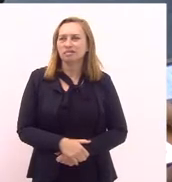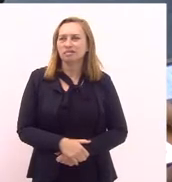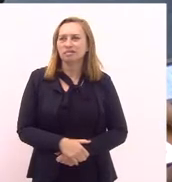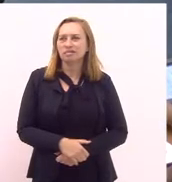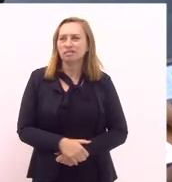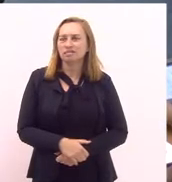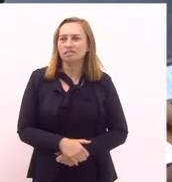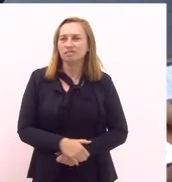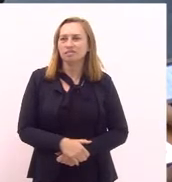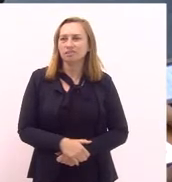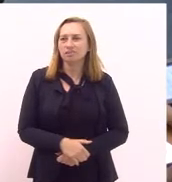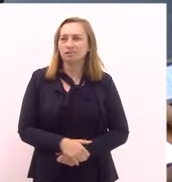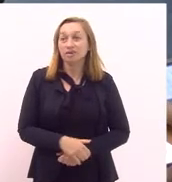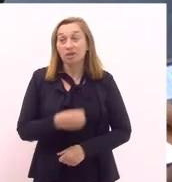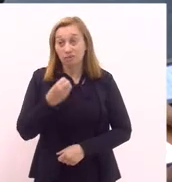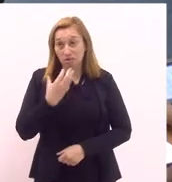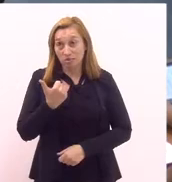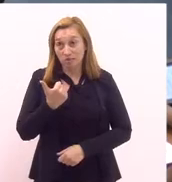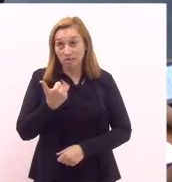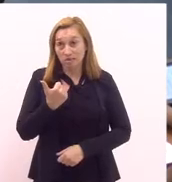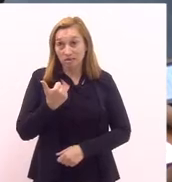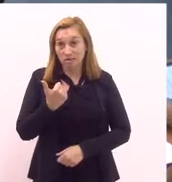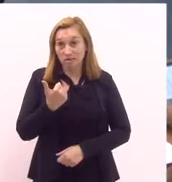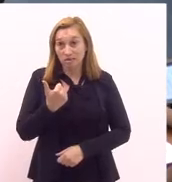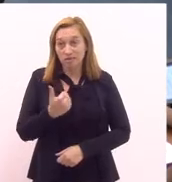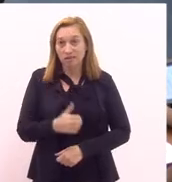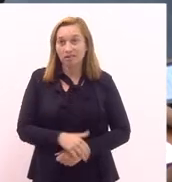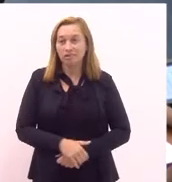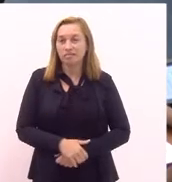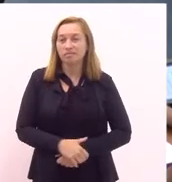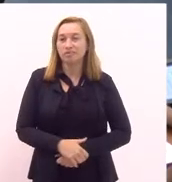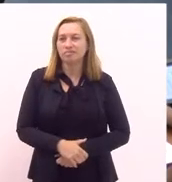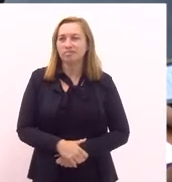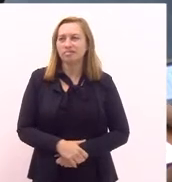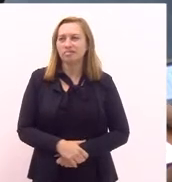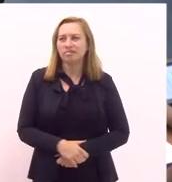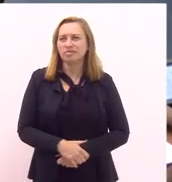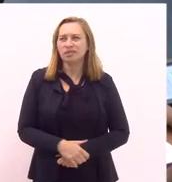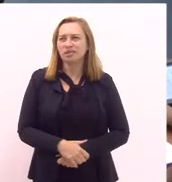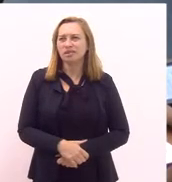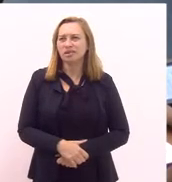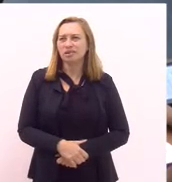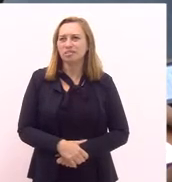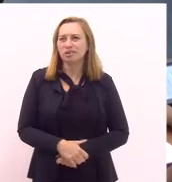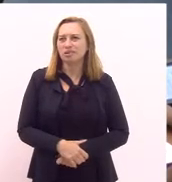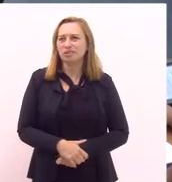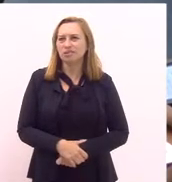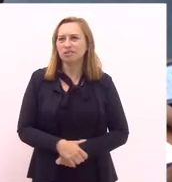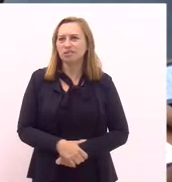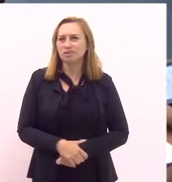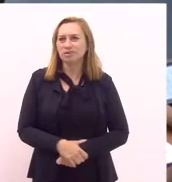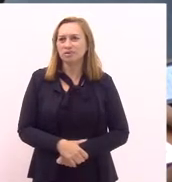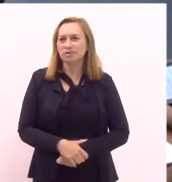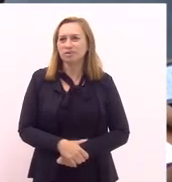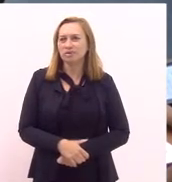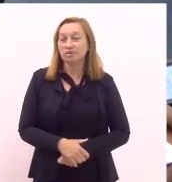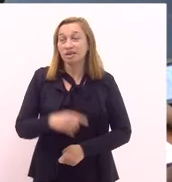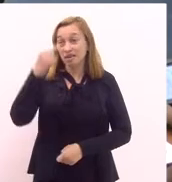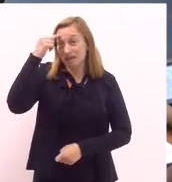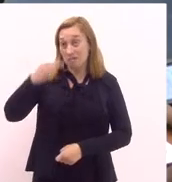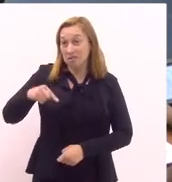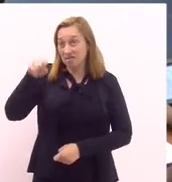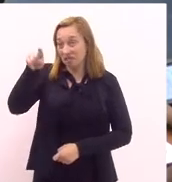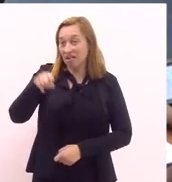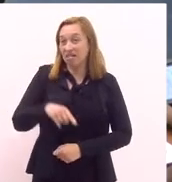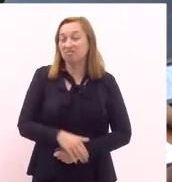eu fiz bem não E aí e eu tenho juizo Quem manda é ela